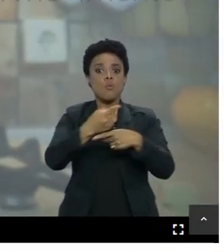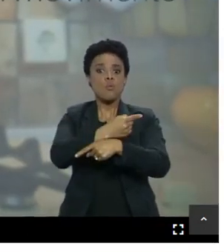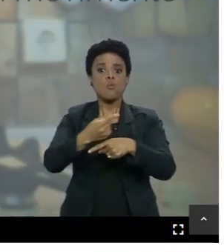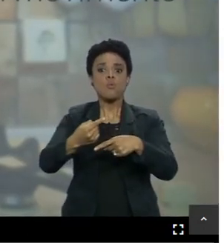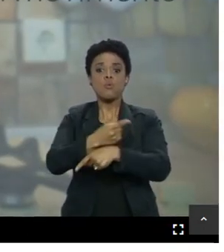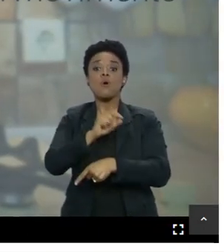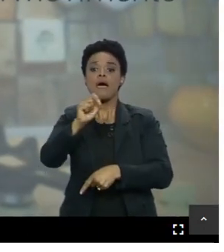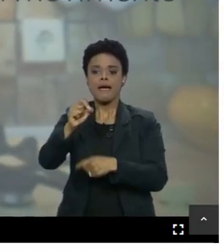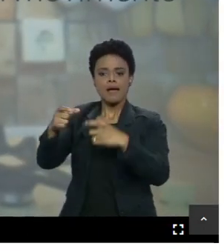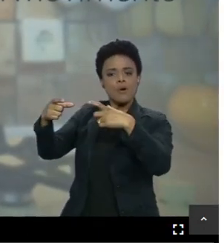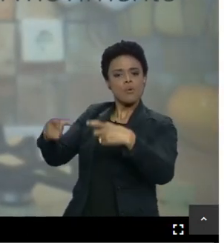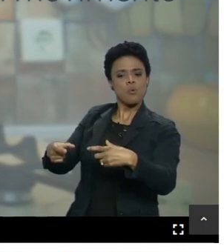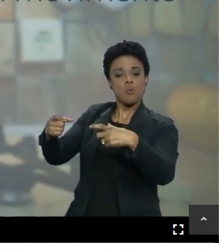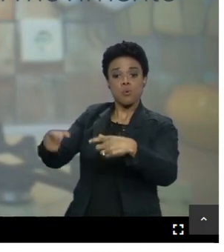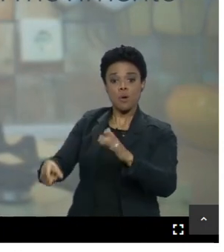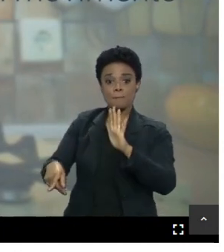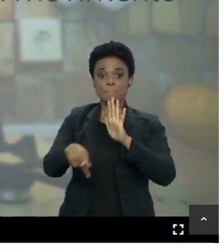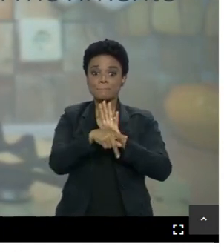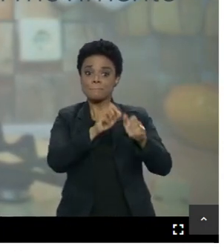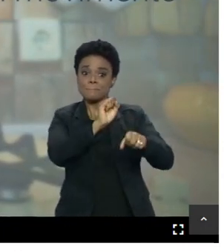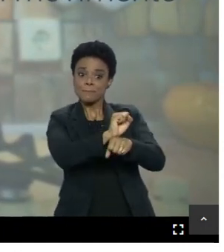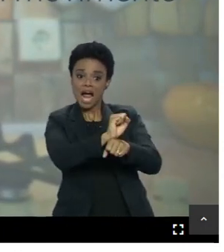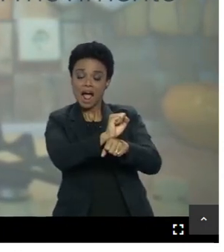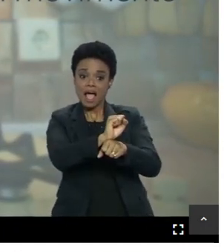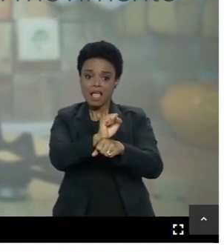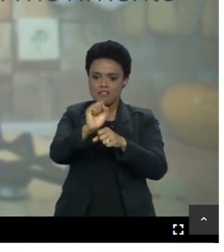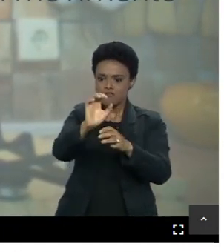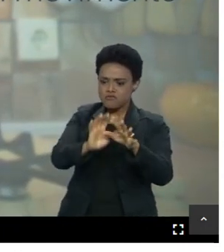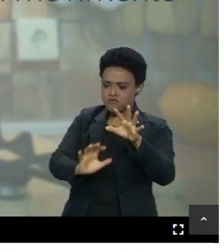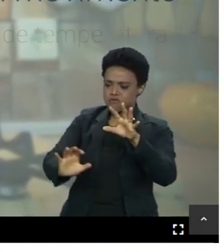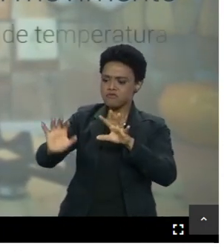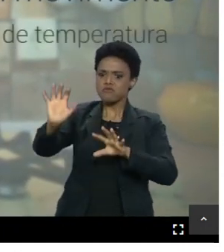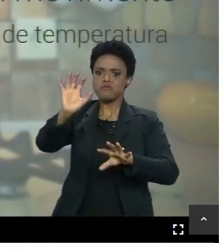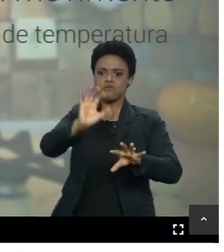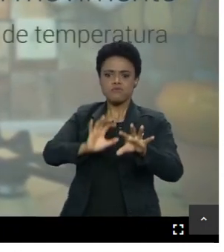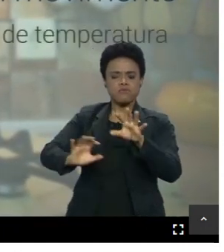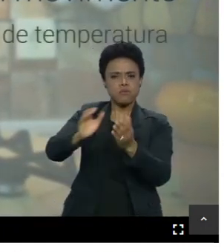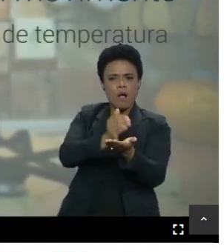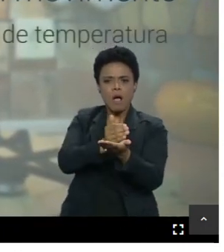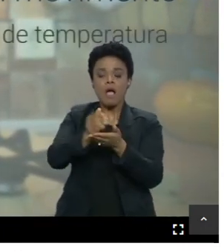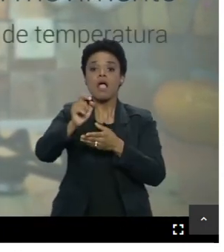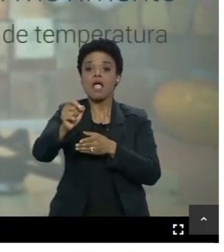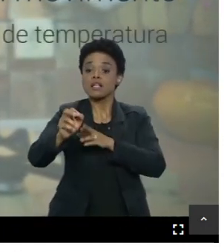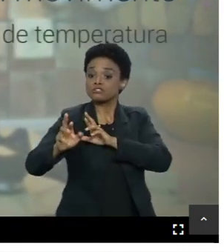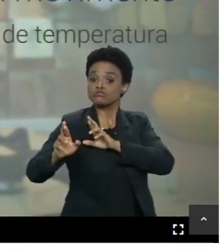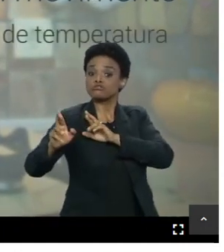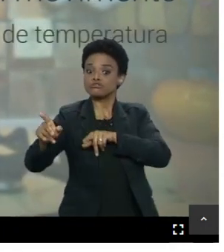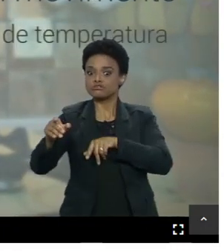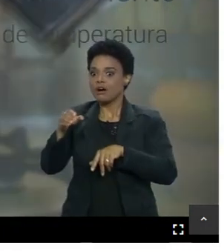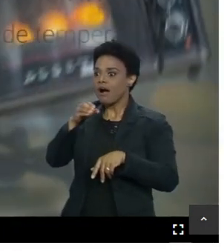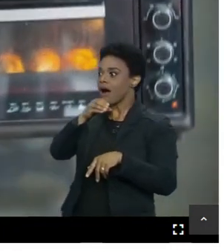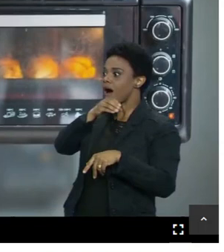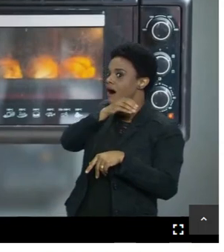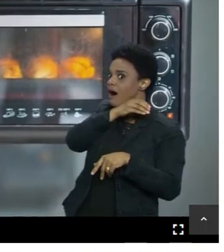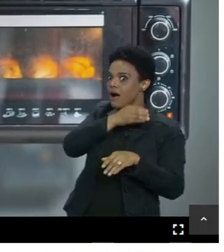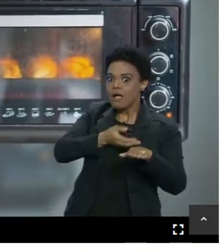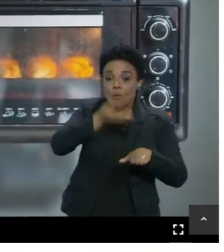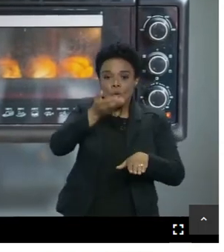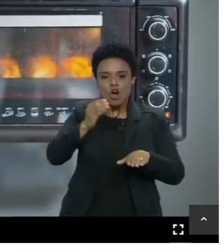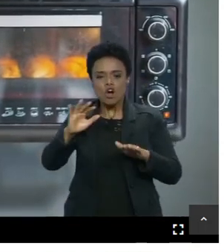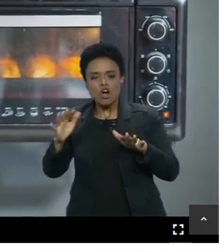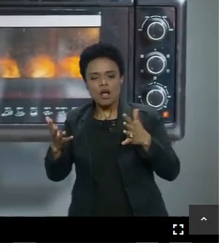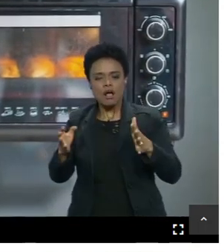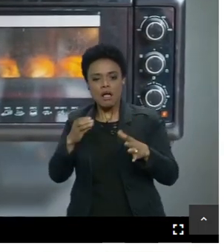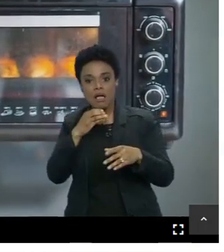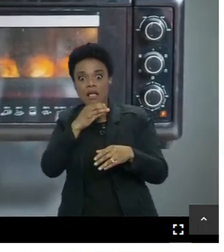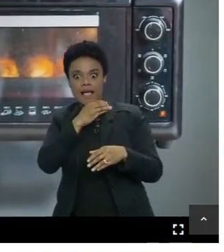de um meio estacionário e um fluido em movimento, sempre a partir de uma diferença de temperatura entre os dois. Já a